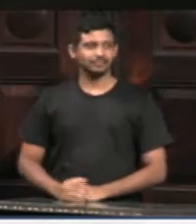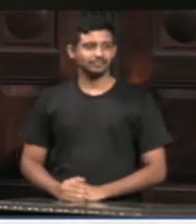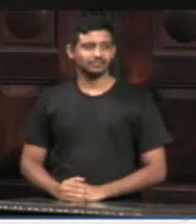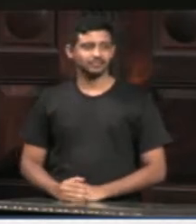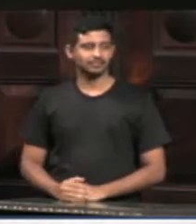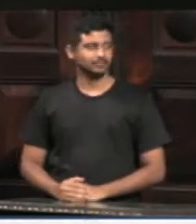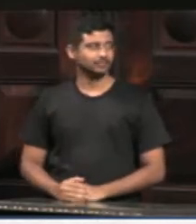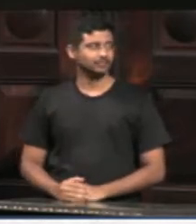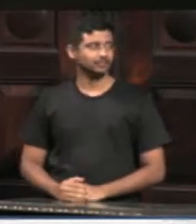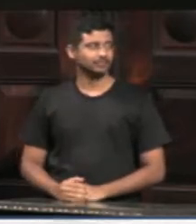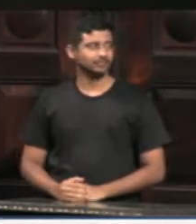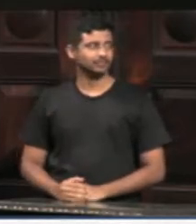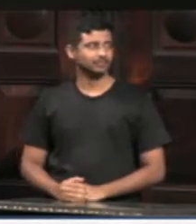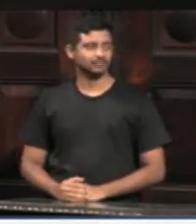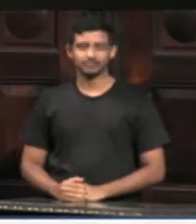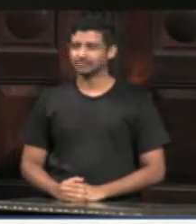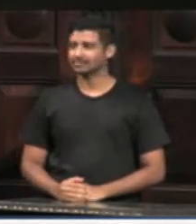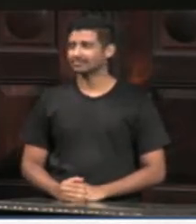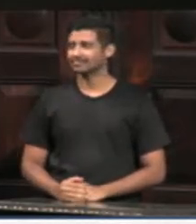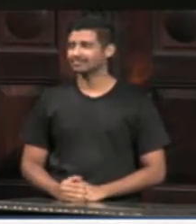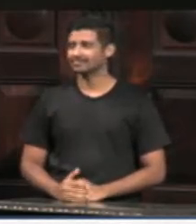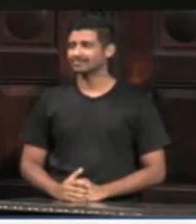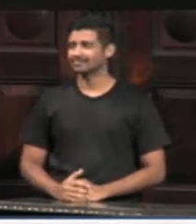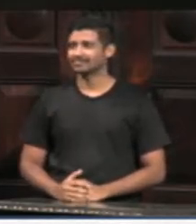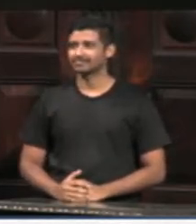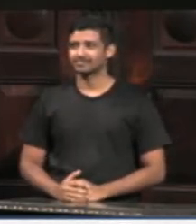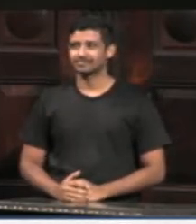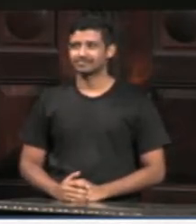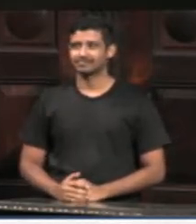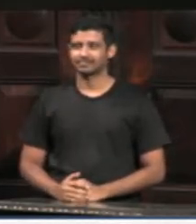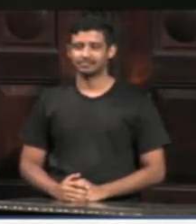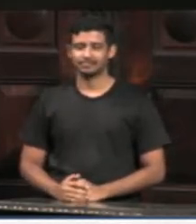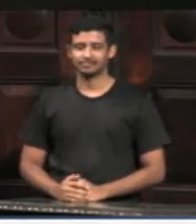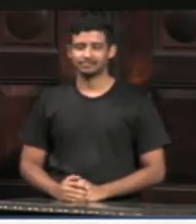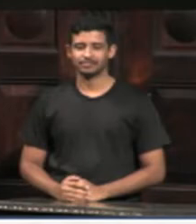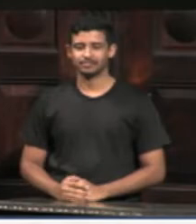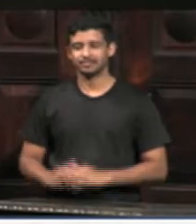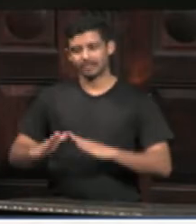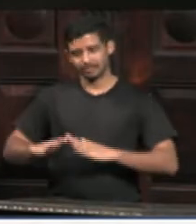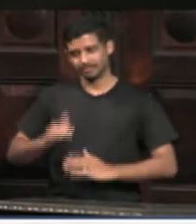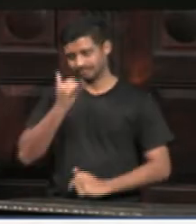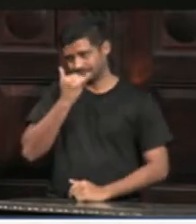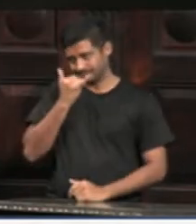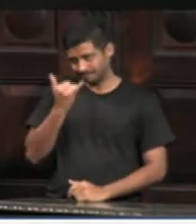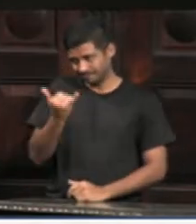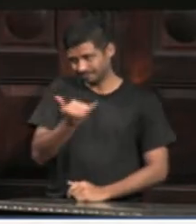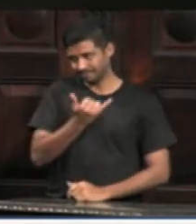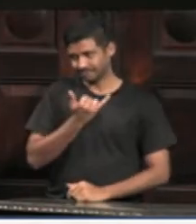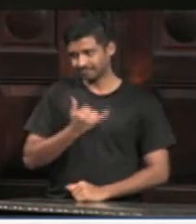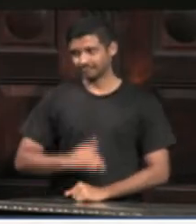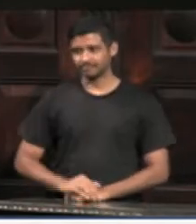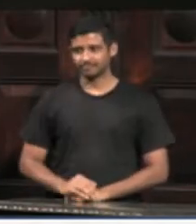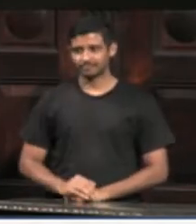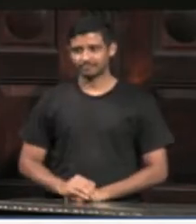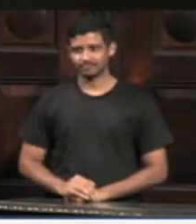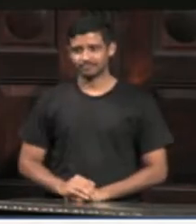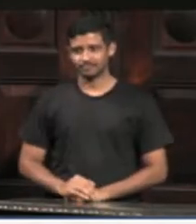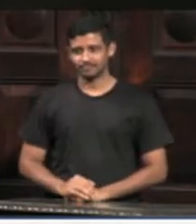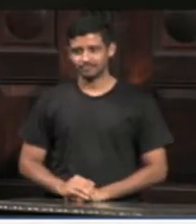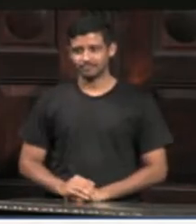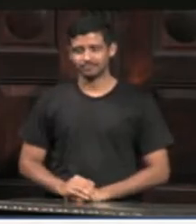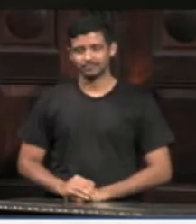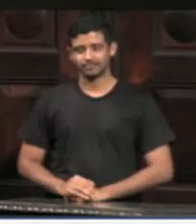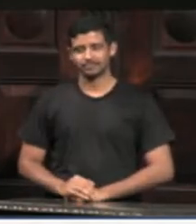Para concluir, apenas vou terminar uma parte. Peço perdão. Deputado, muito brevemente quero dizer a